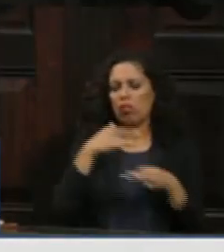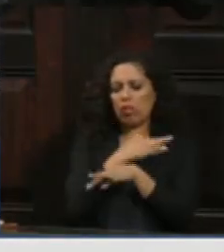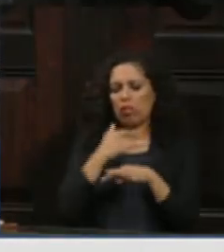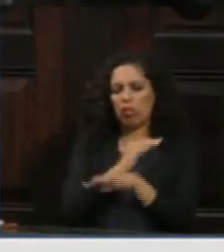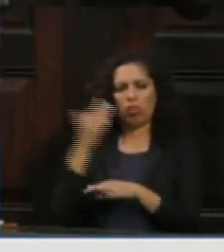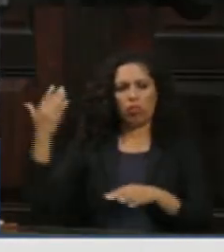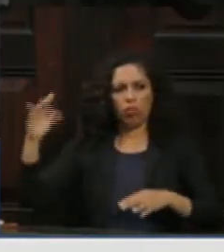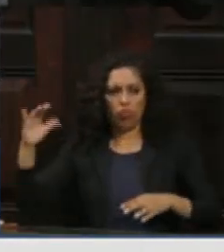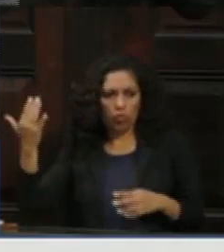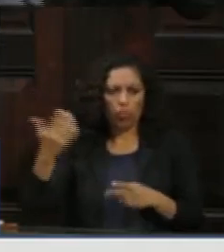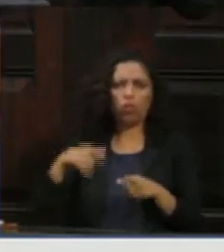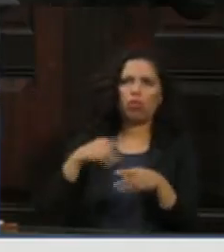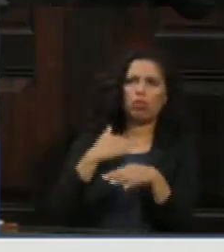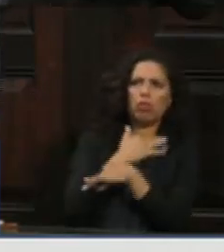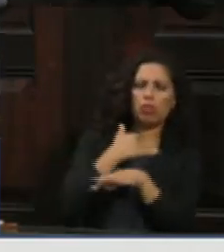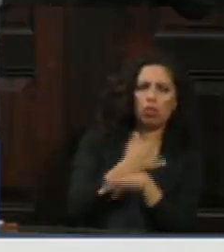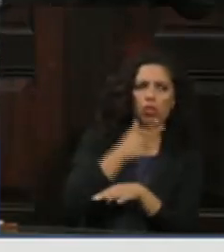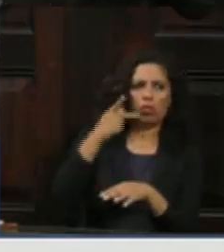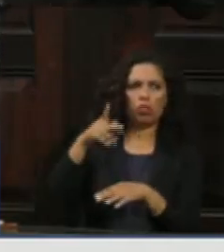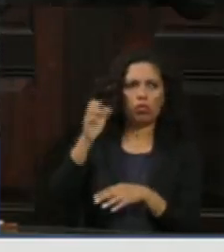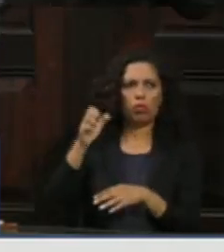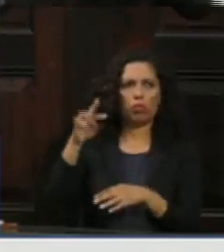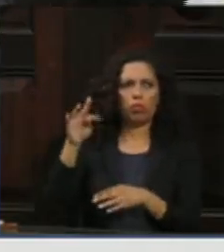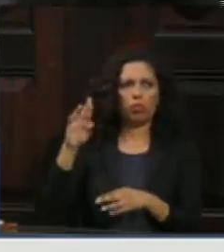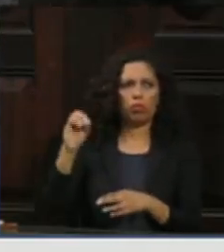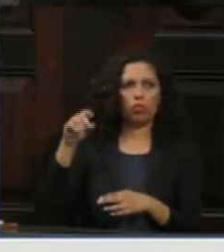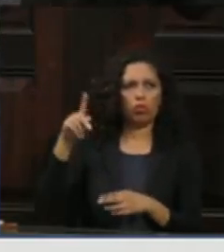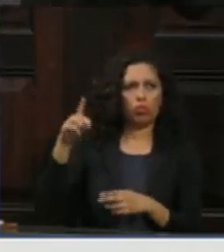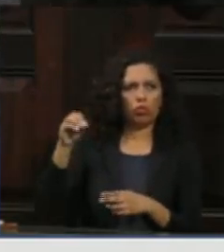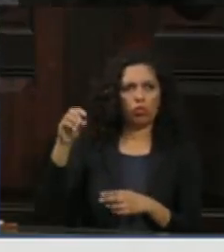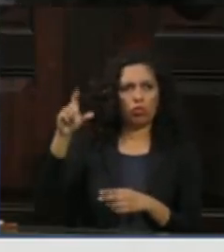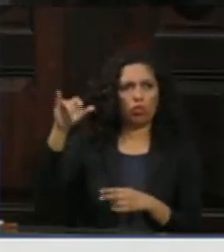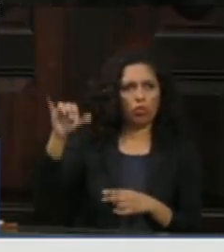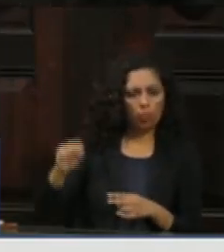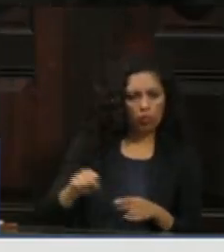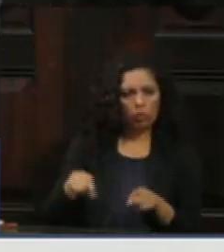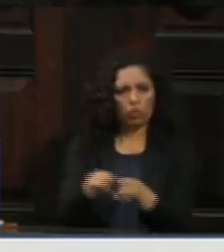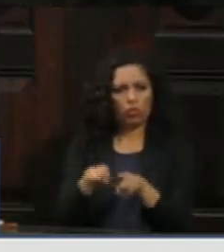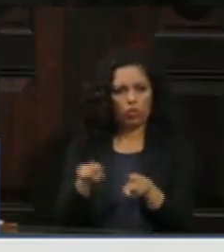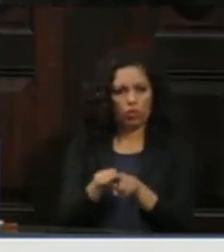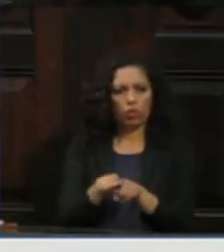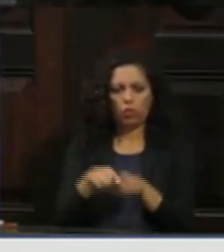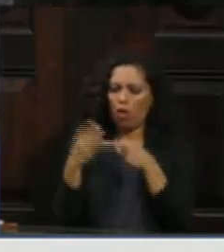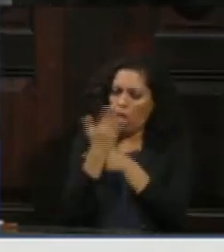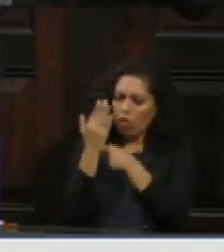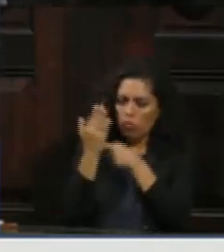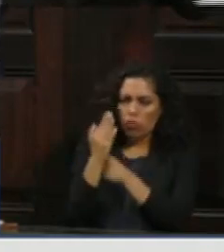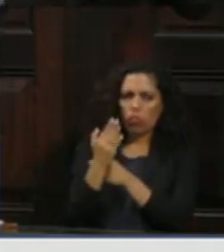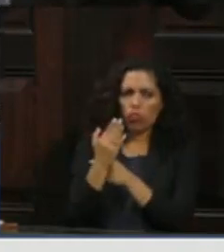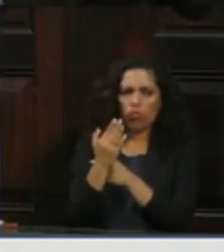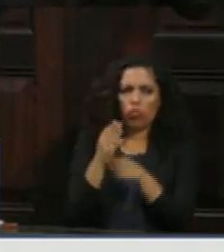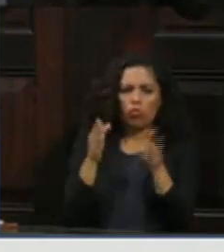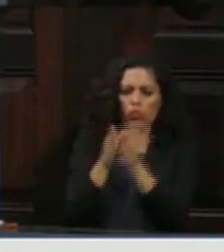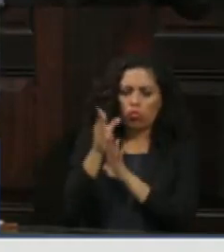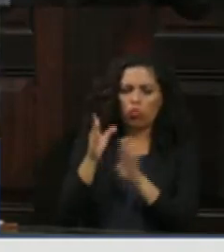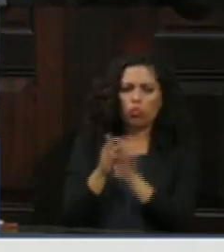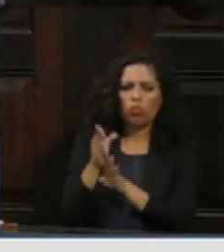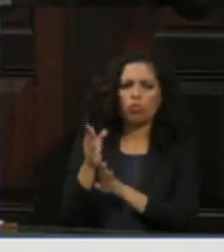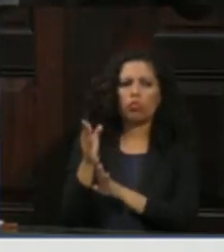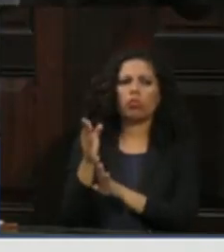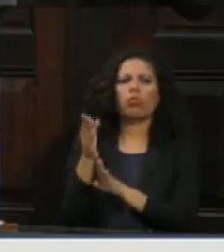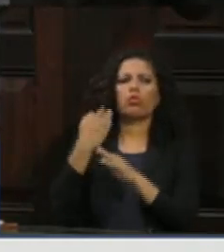entre tantas outras e outros, gerando trabalho, gerando renda e pautando uma outra concepção de economia baseada